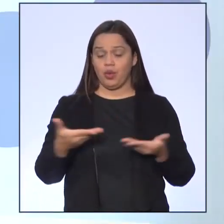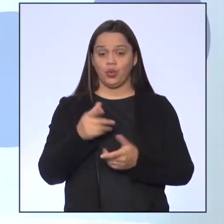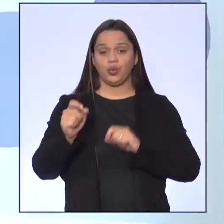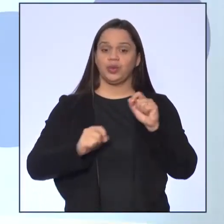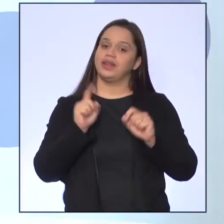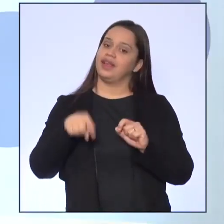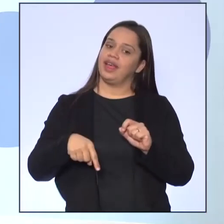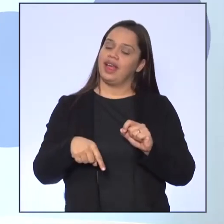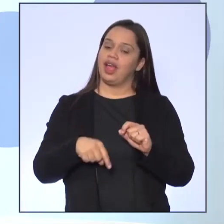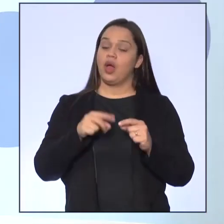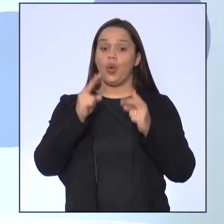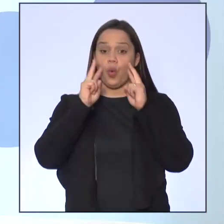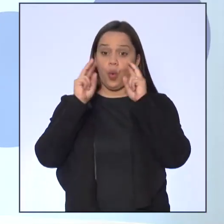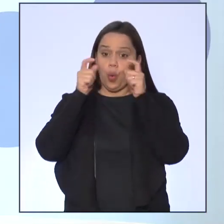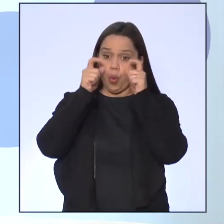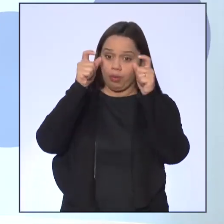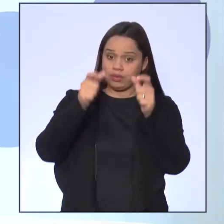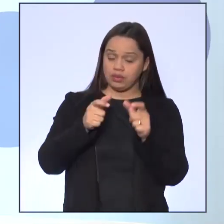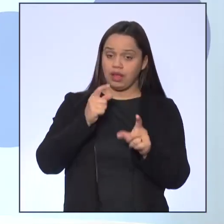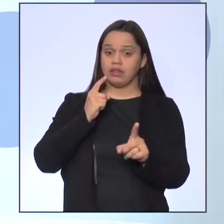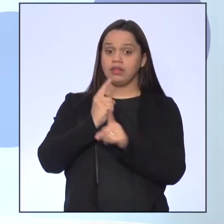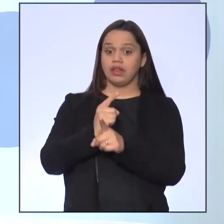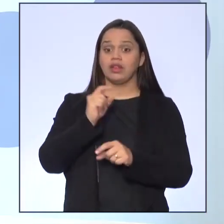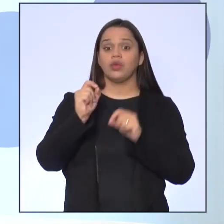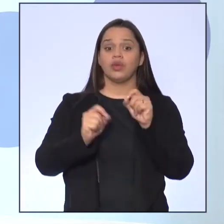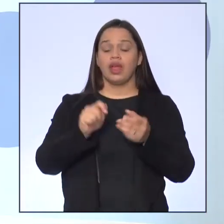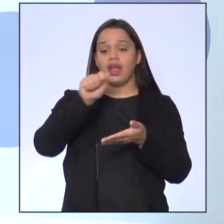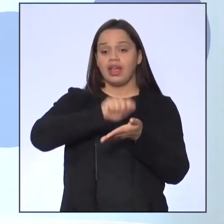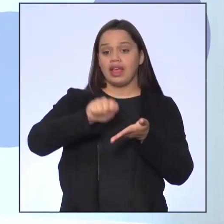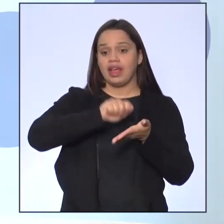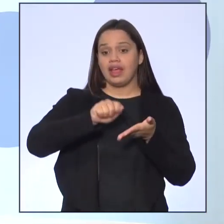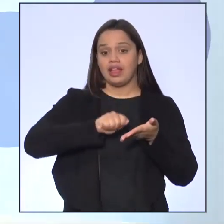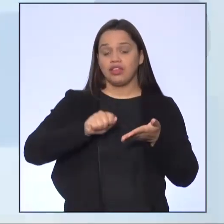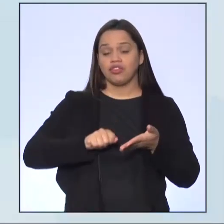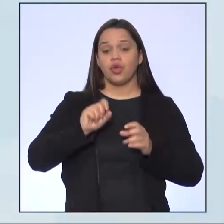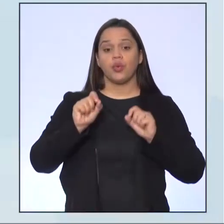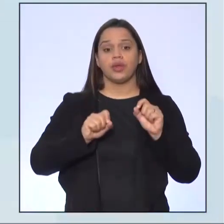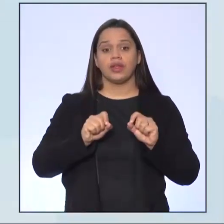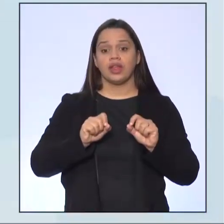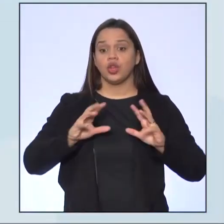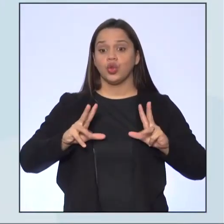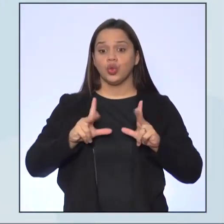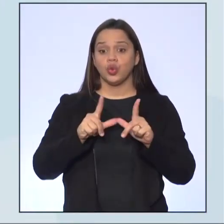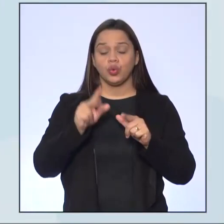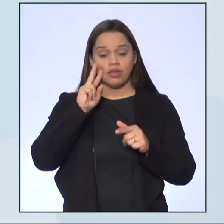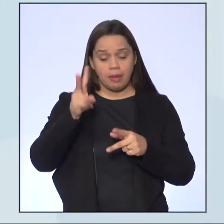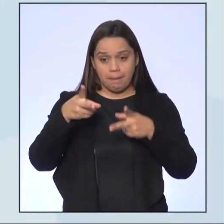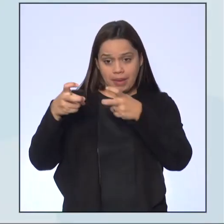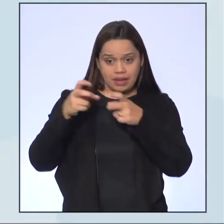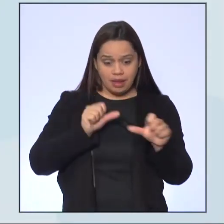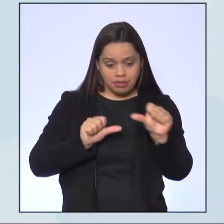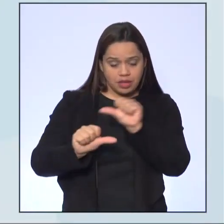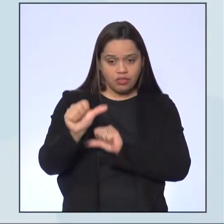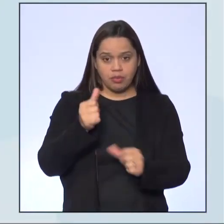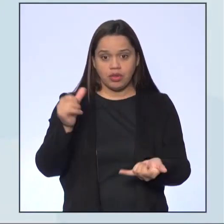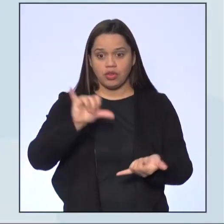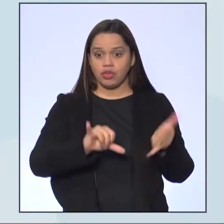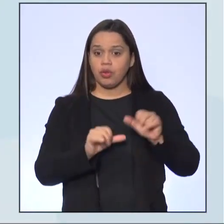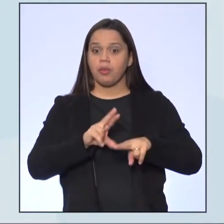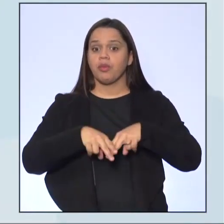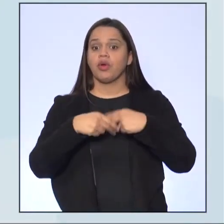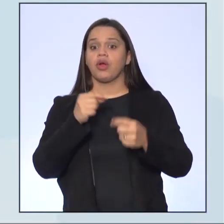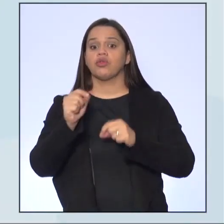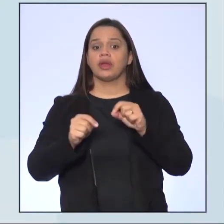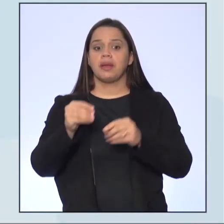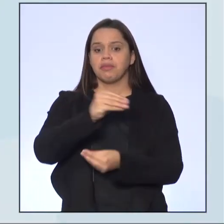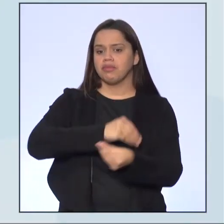hoje é observar, identificar e registrar evidências de transformações químicas decorrentes da mistura